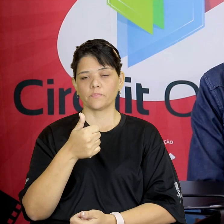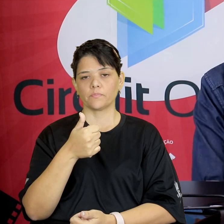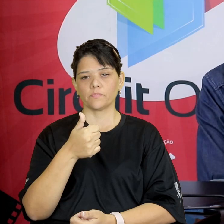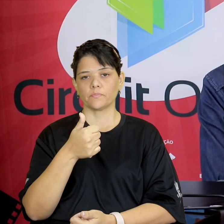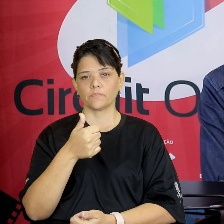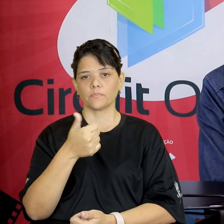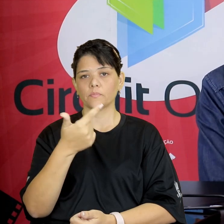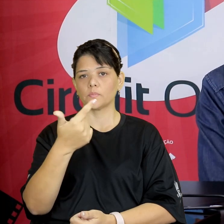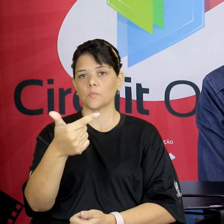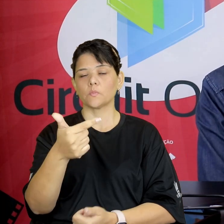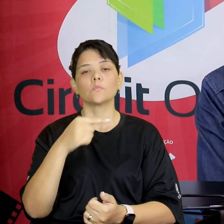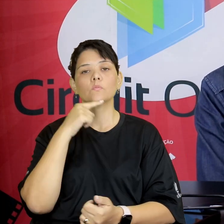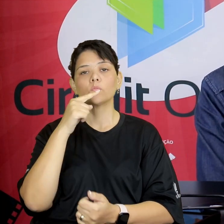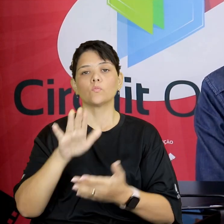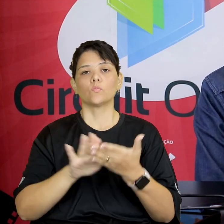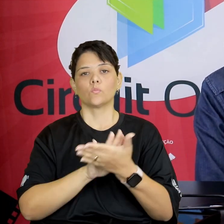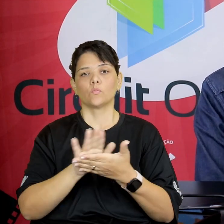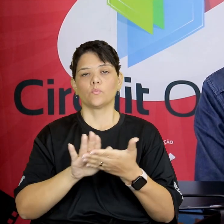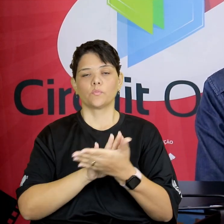Se não temos mais dúvidas,